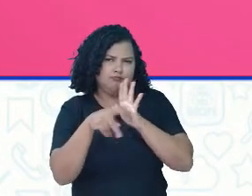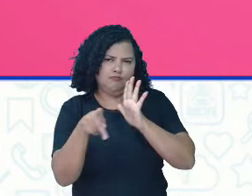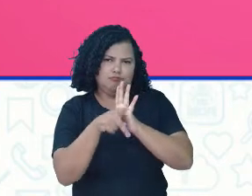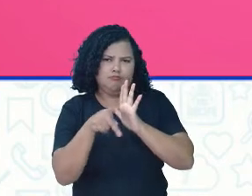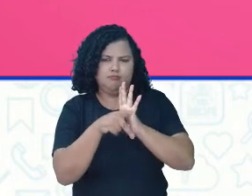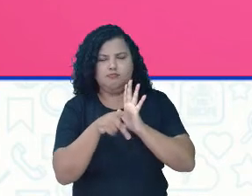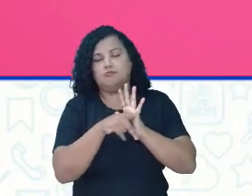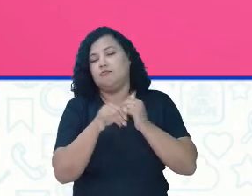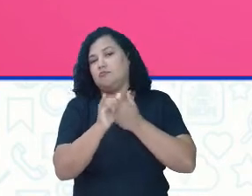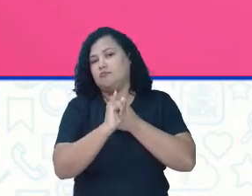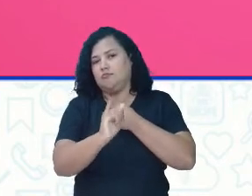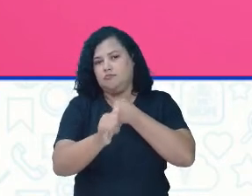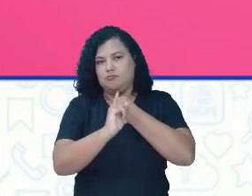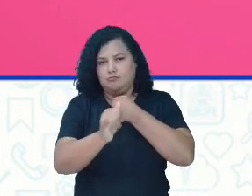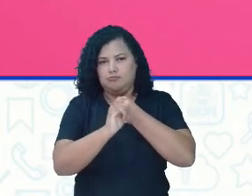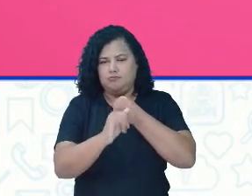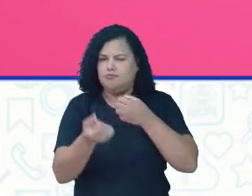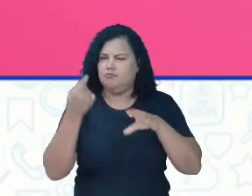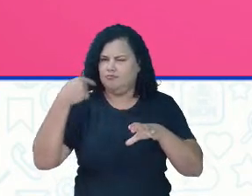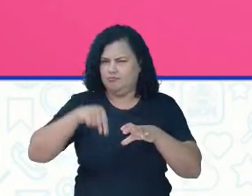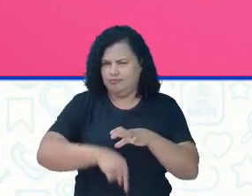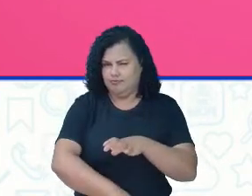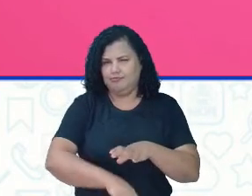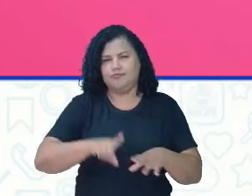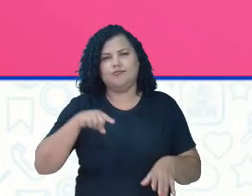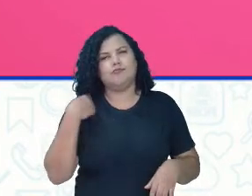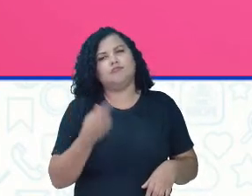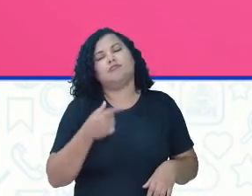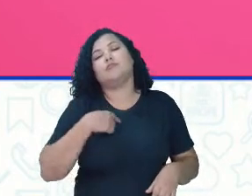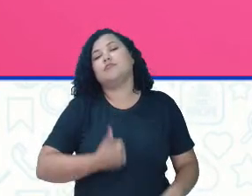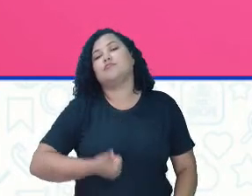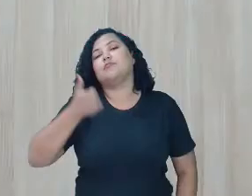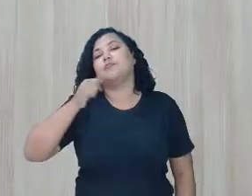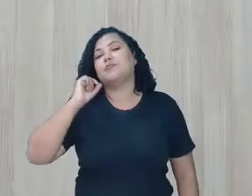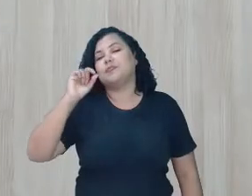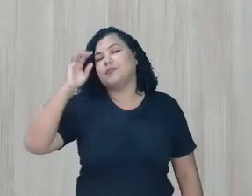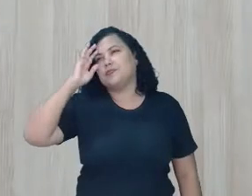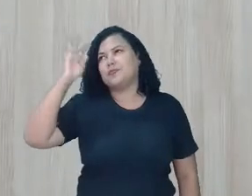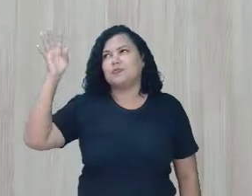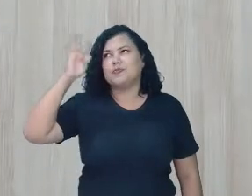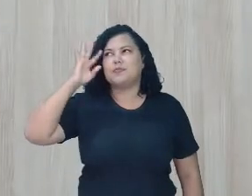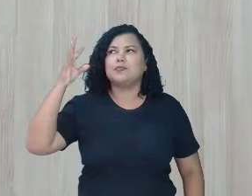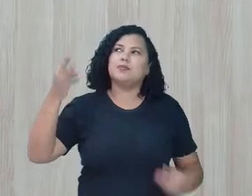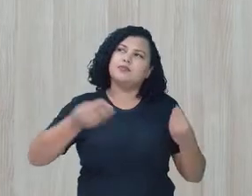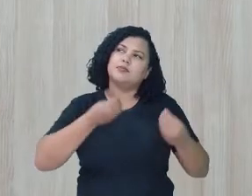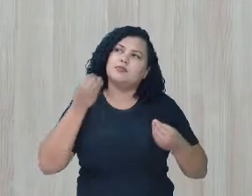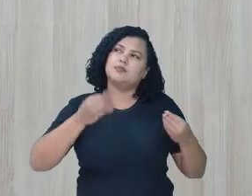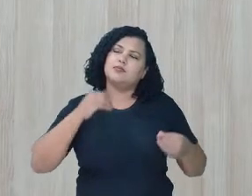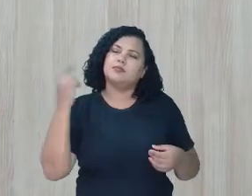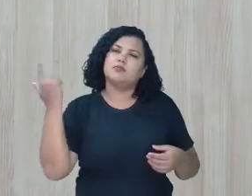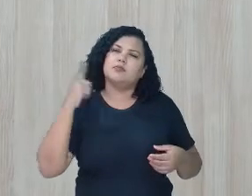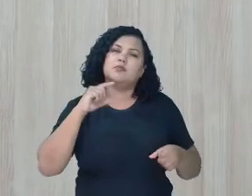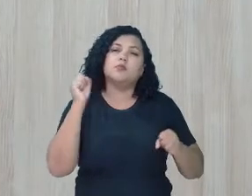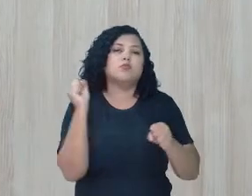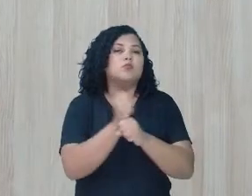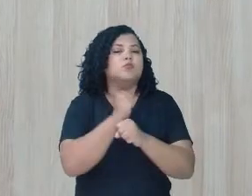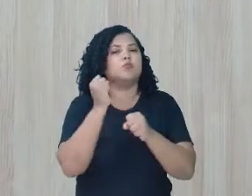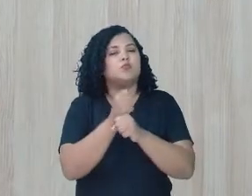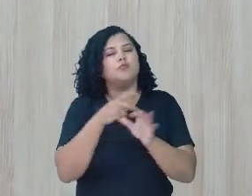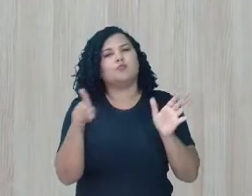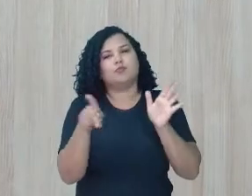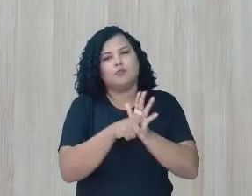uma crônica mais aprofundadamente, a gente vai primeiro refletir como é que a gente consegue construir uma